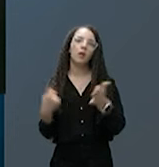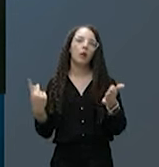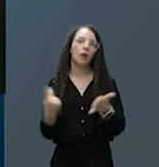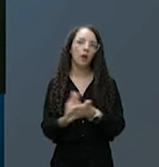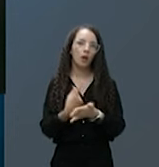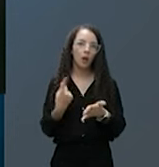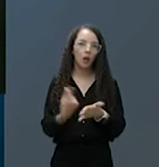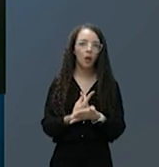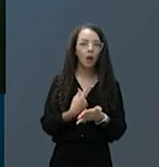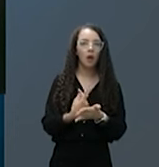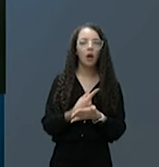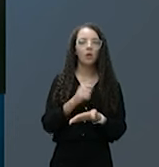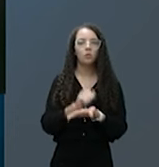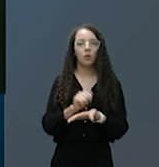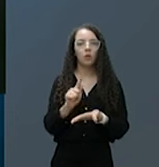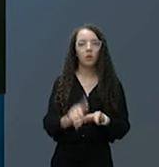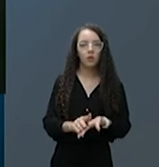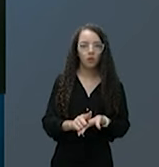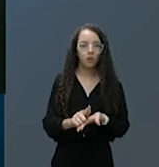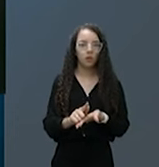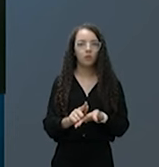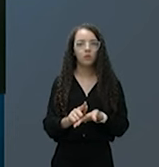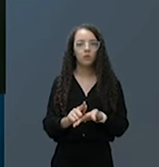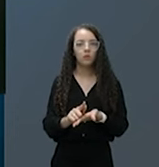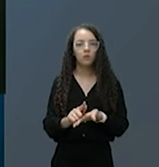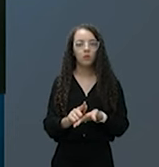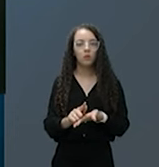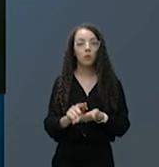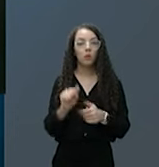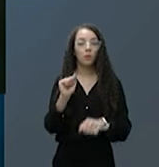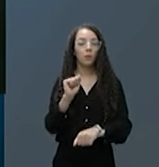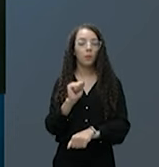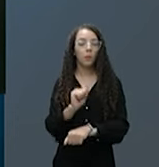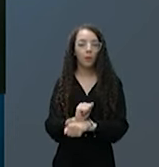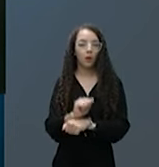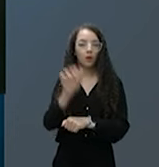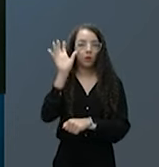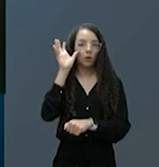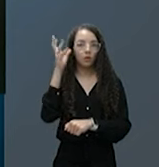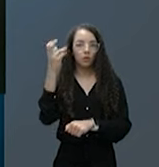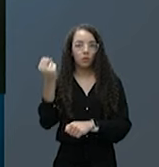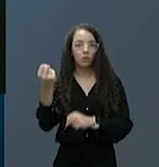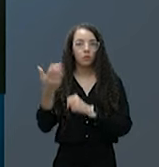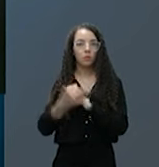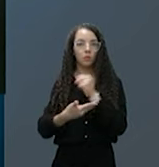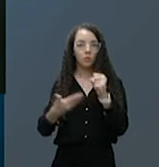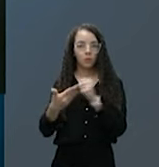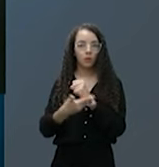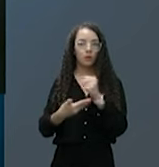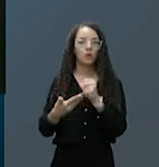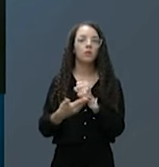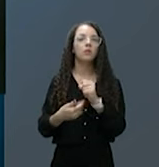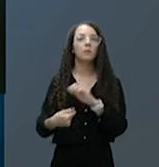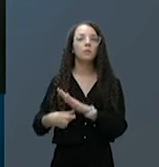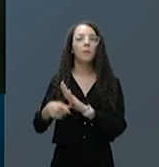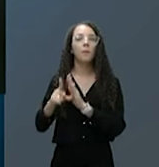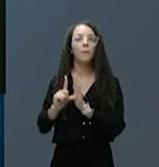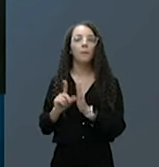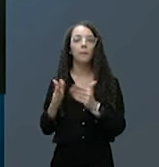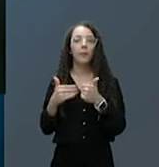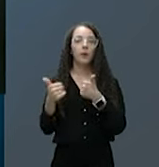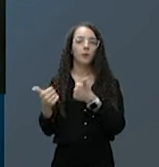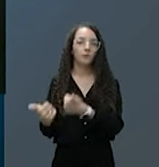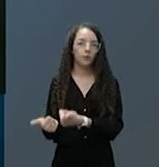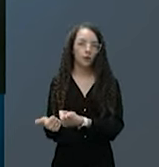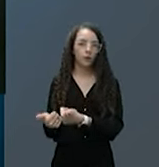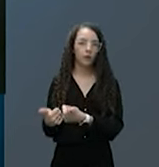interno que impugna decisão baseada em precedente qualificado para fins